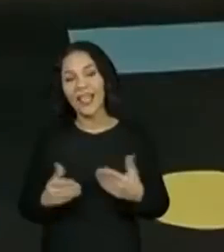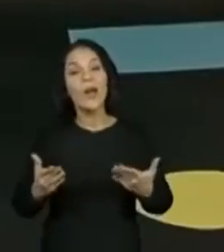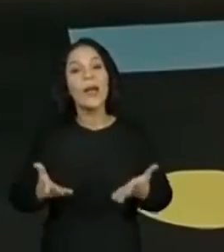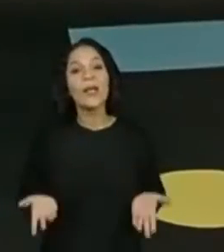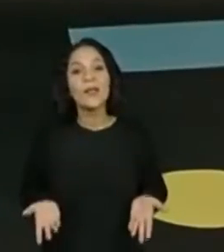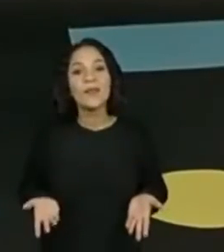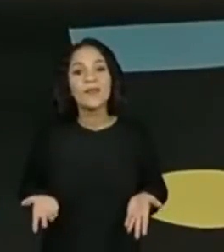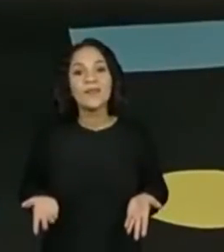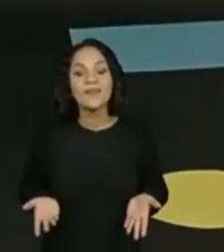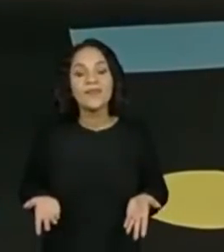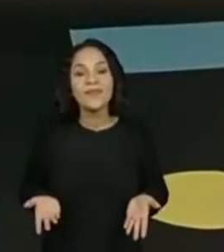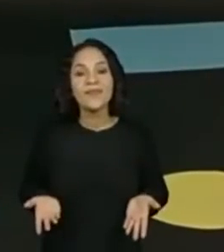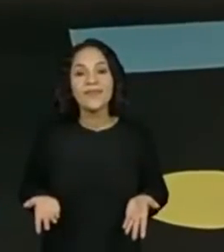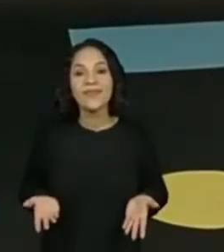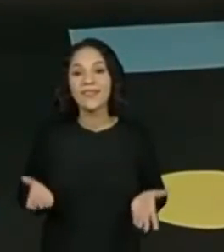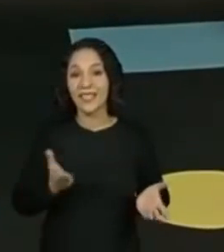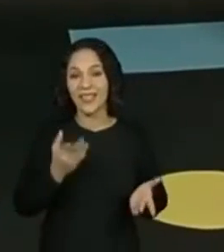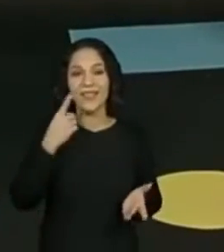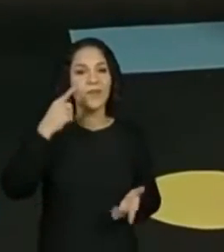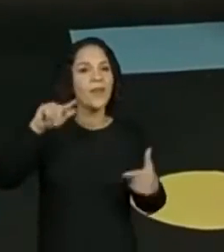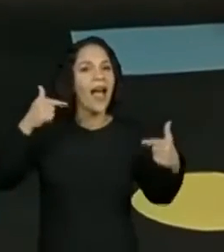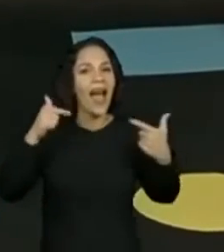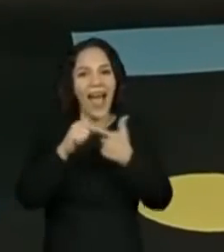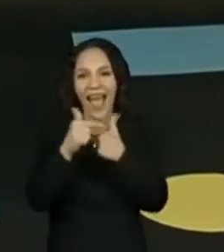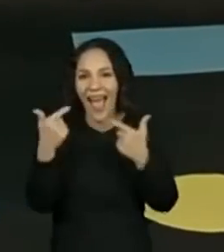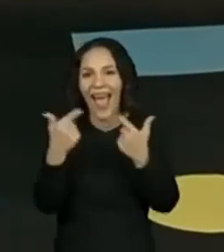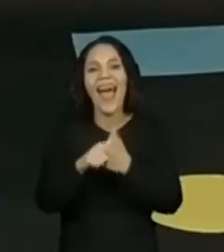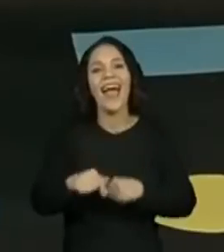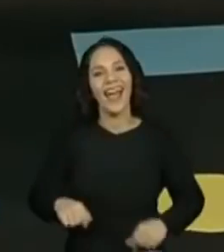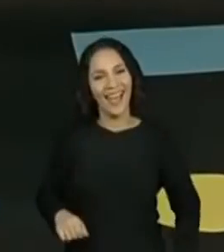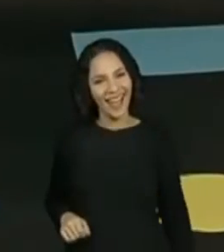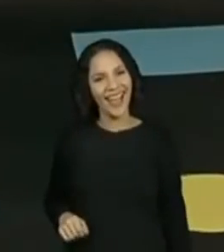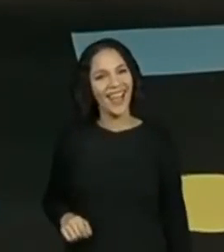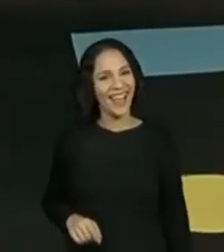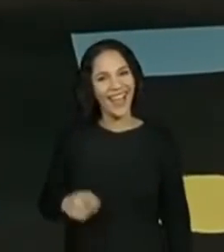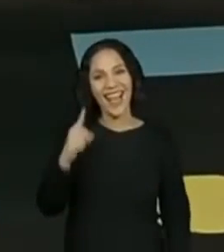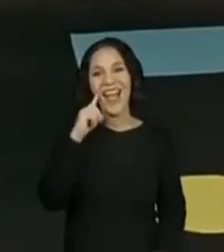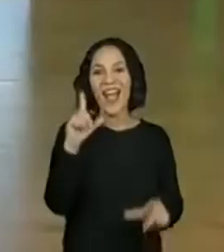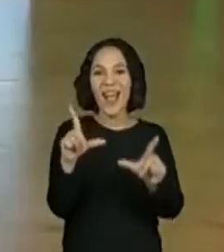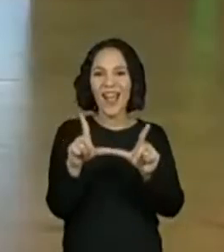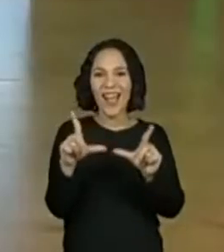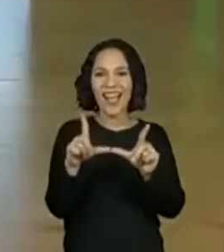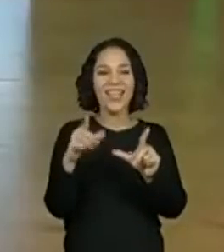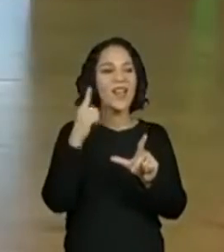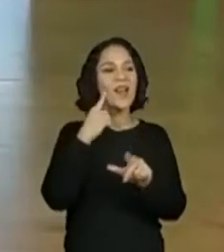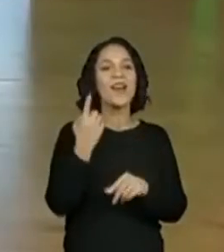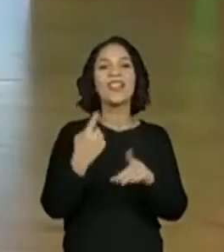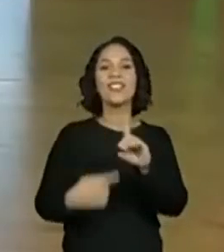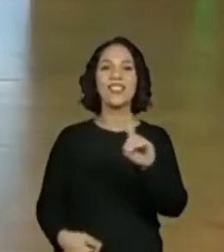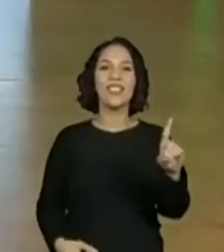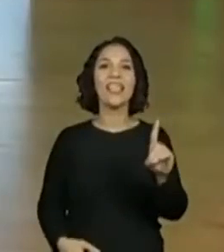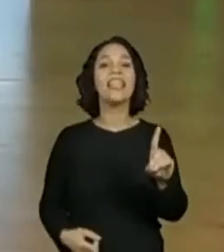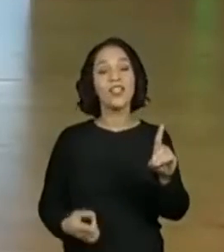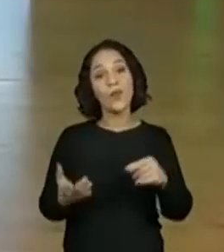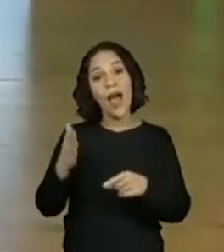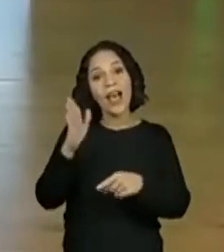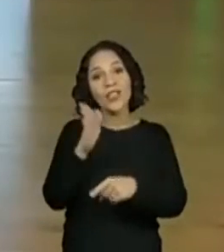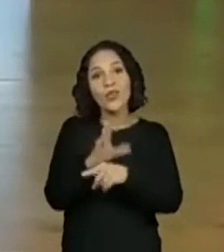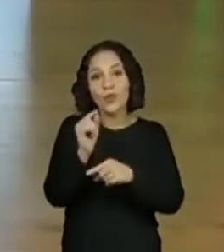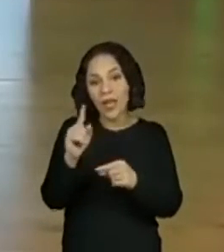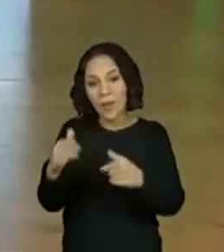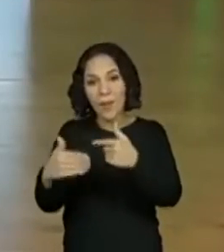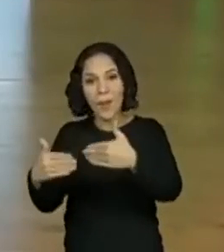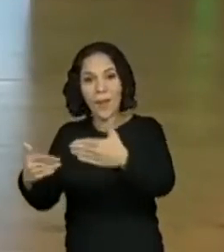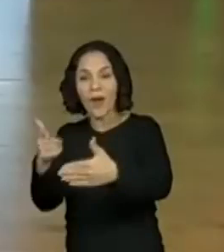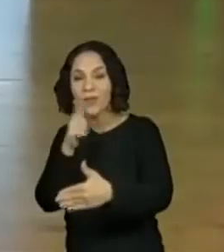agora, coloquem, elas estão se matando de rir. Mão direita no quadrado. E isso, vão ajudando a sair do tapete. Mão direita no quadrado.